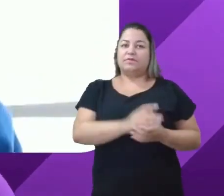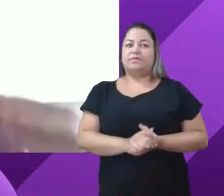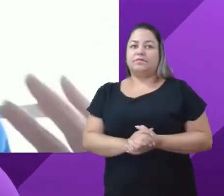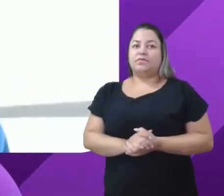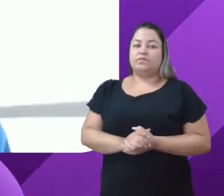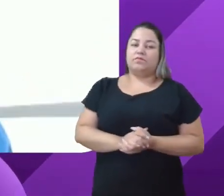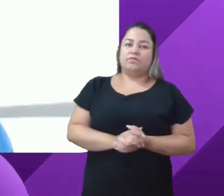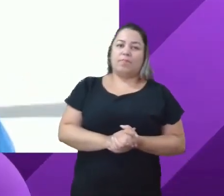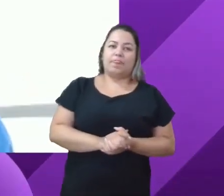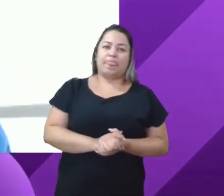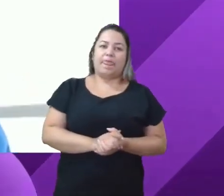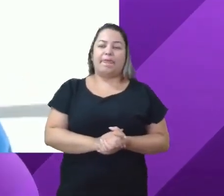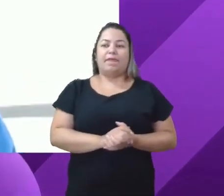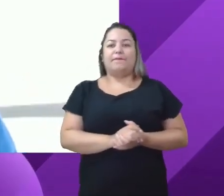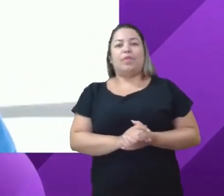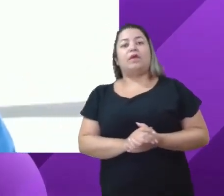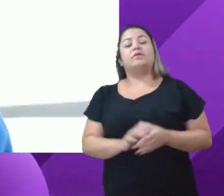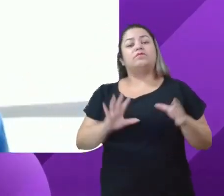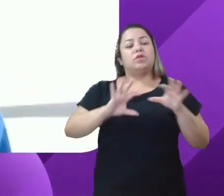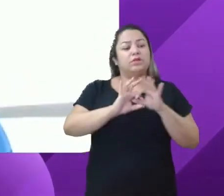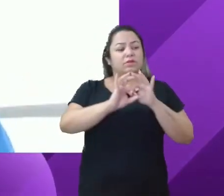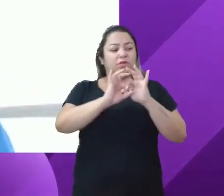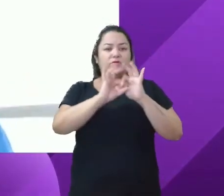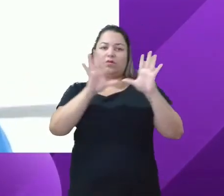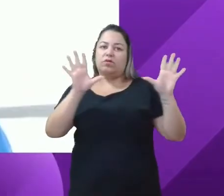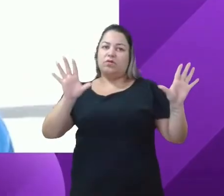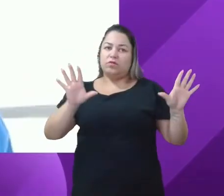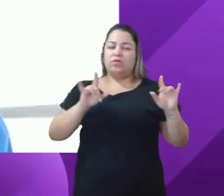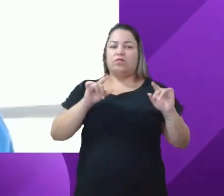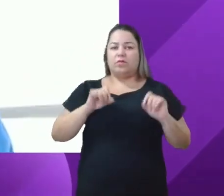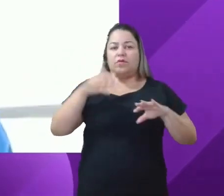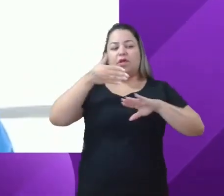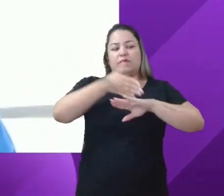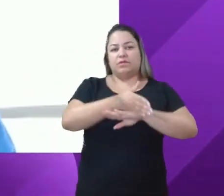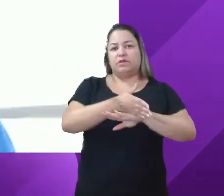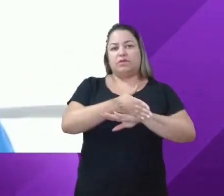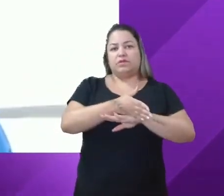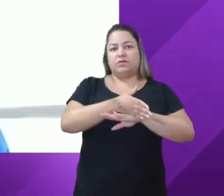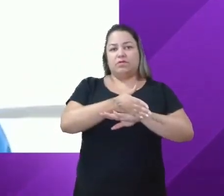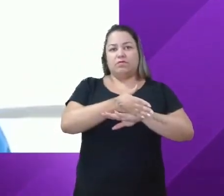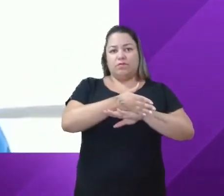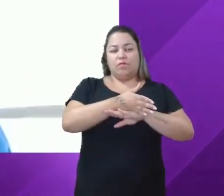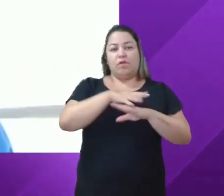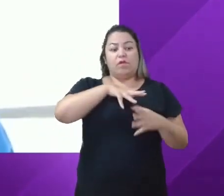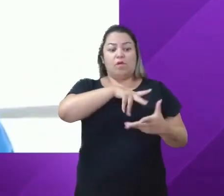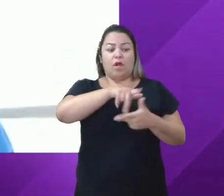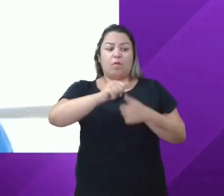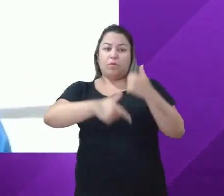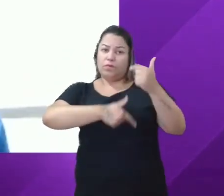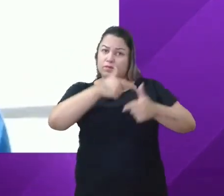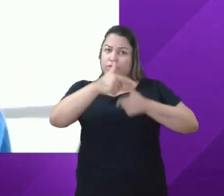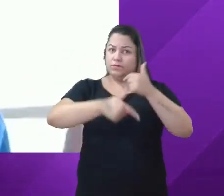e aquelas em que foi permitido o acesso ao mundo do